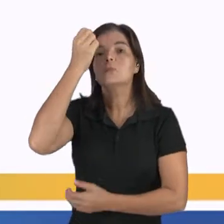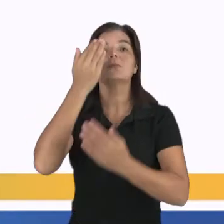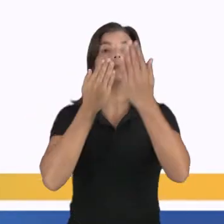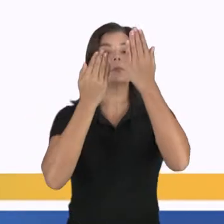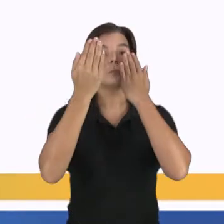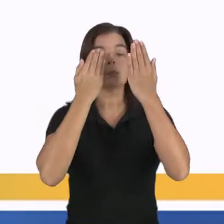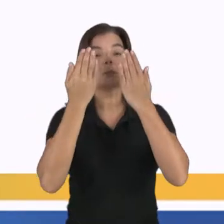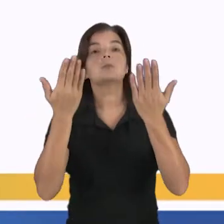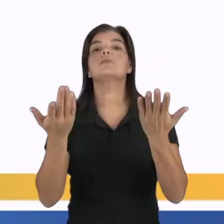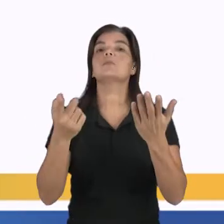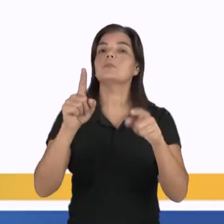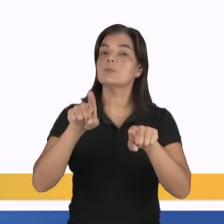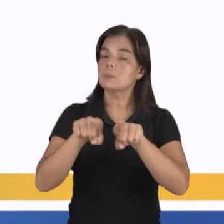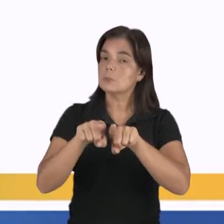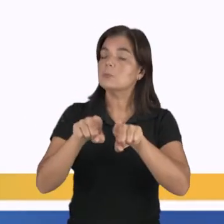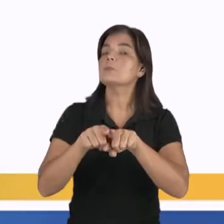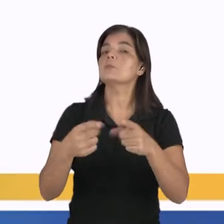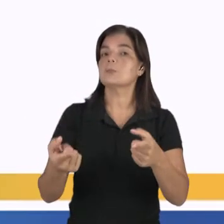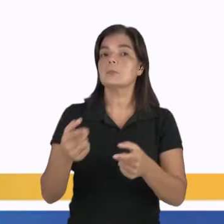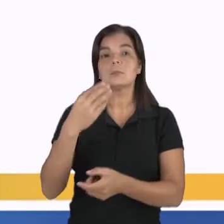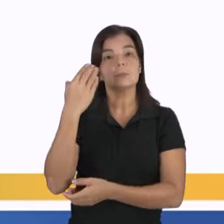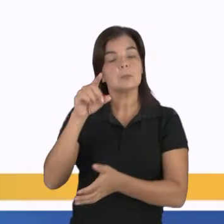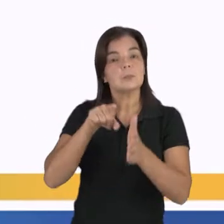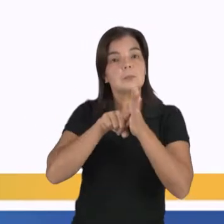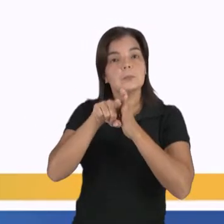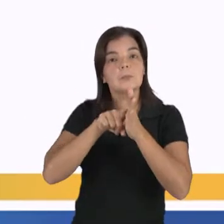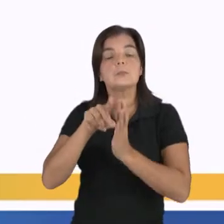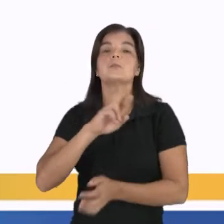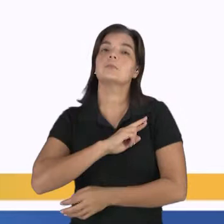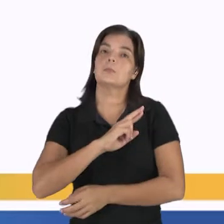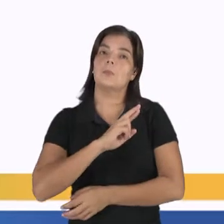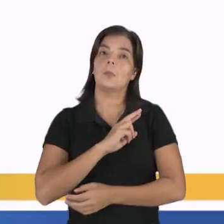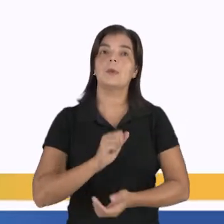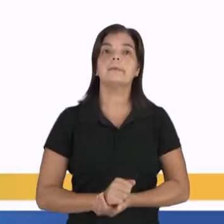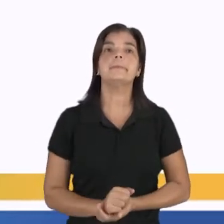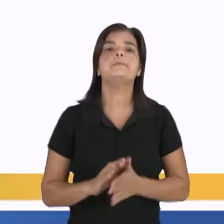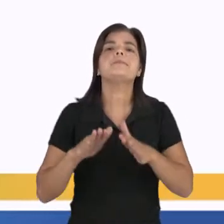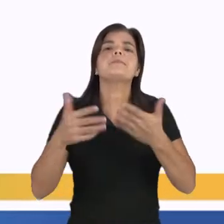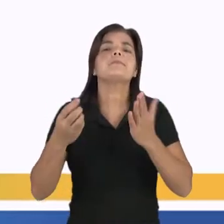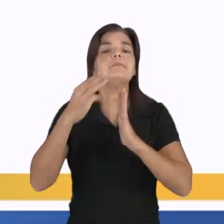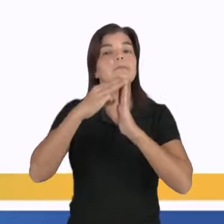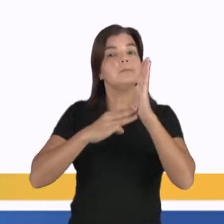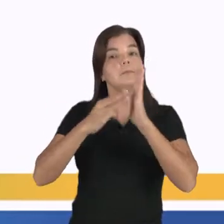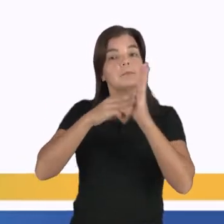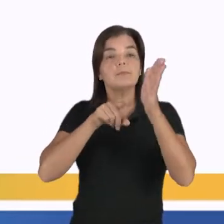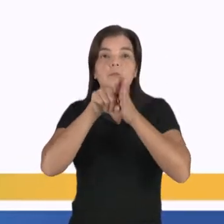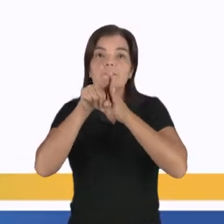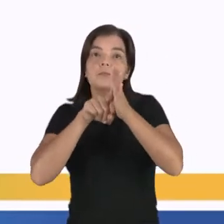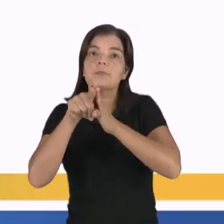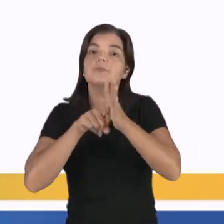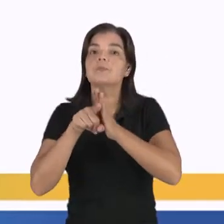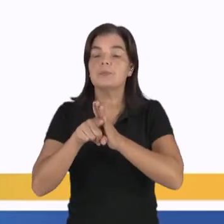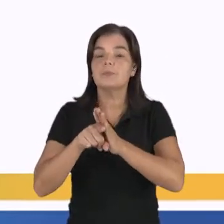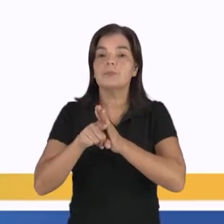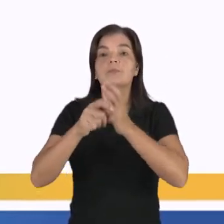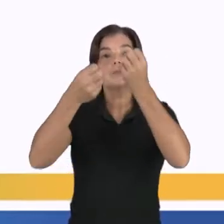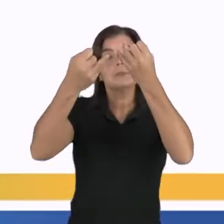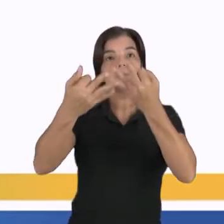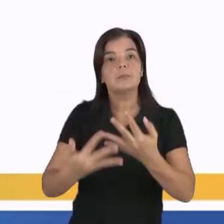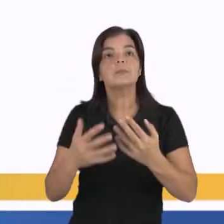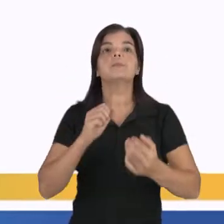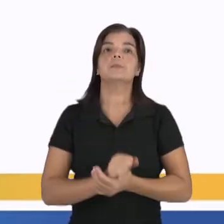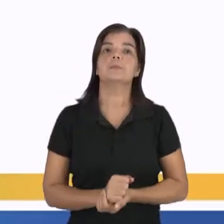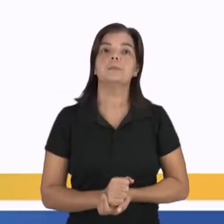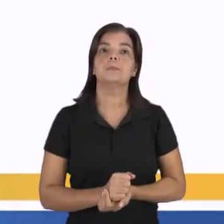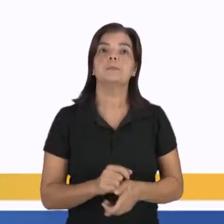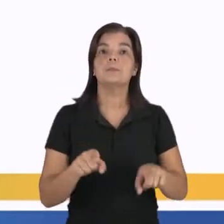psicologia. Essa é uma tarefa das ciências da religião. Qual é a metodologia científica de abordagem?